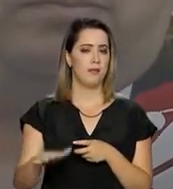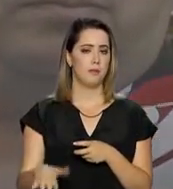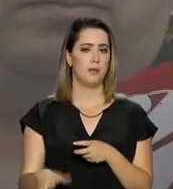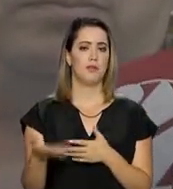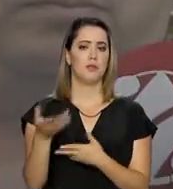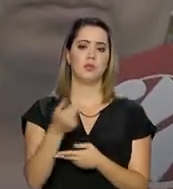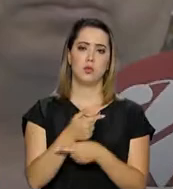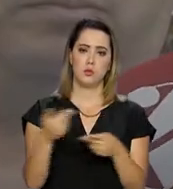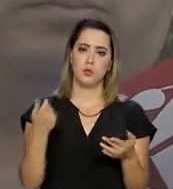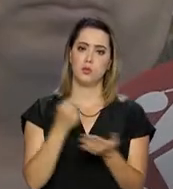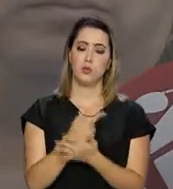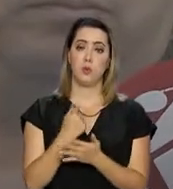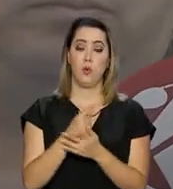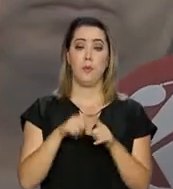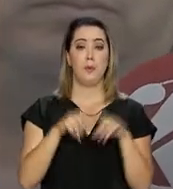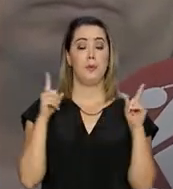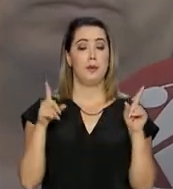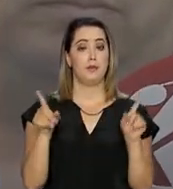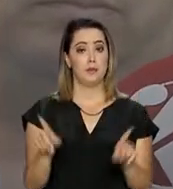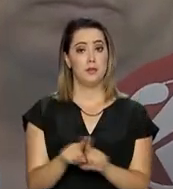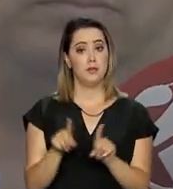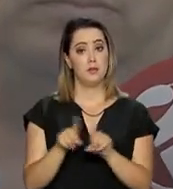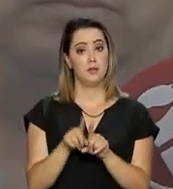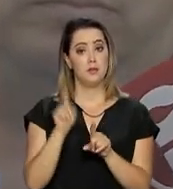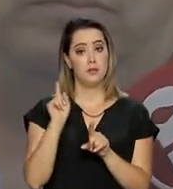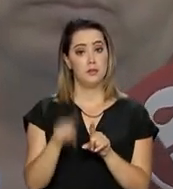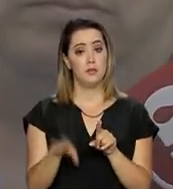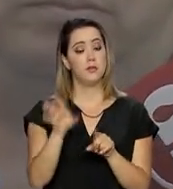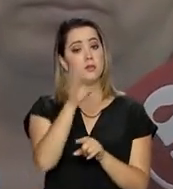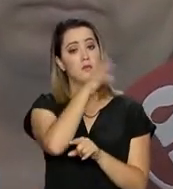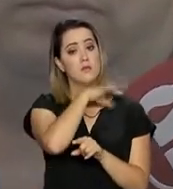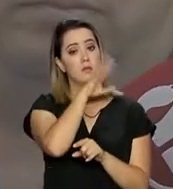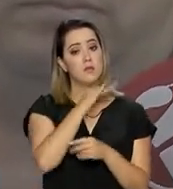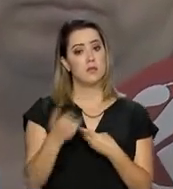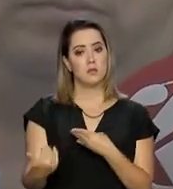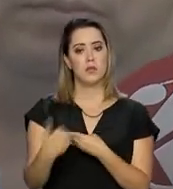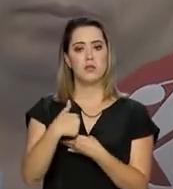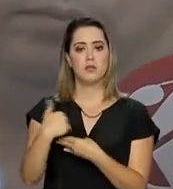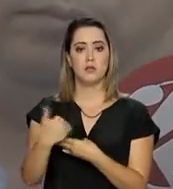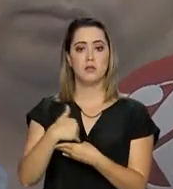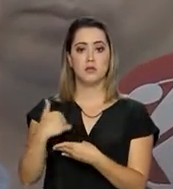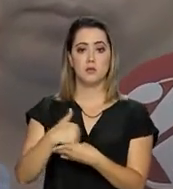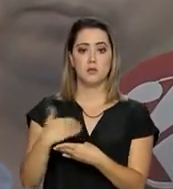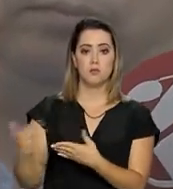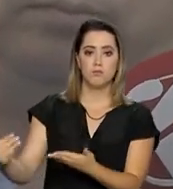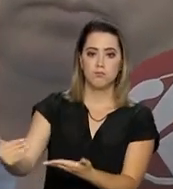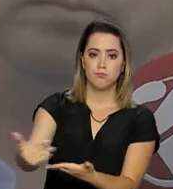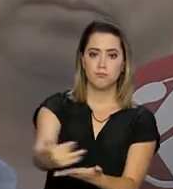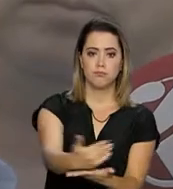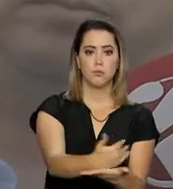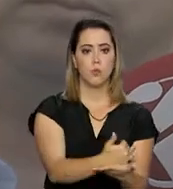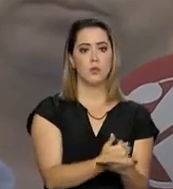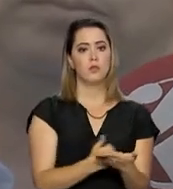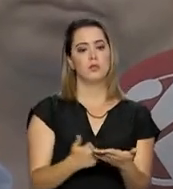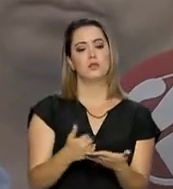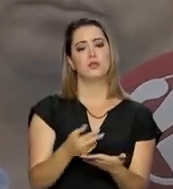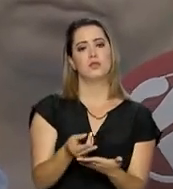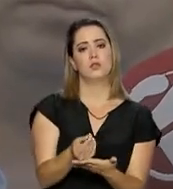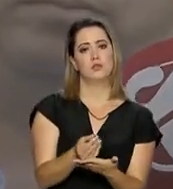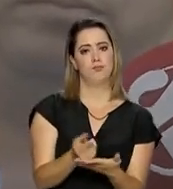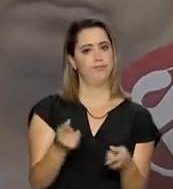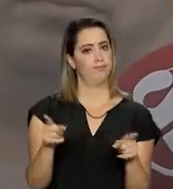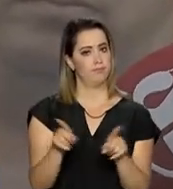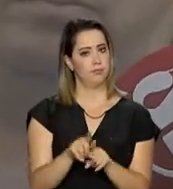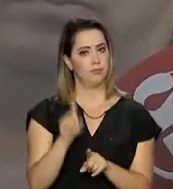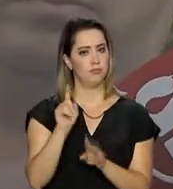da inflação tudo isso só que ela é ruim para a arrecadação elas buscam então só isso é por